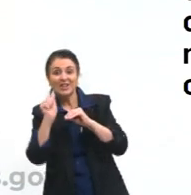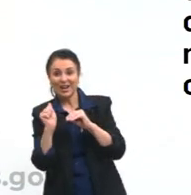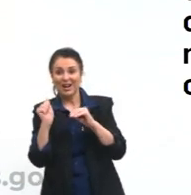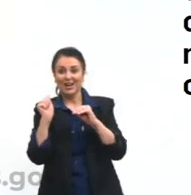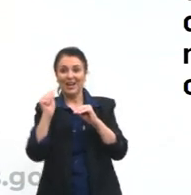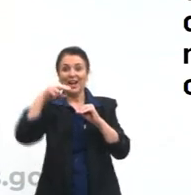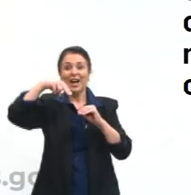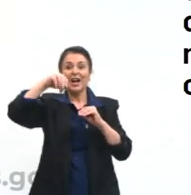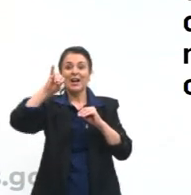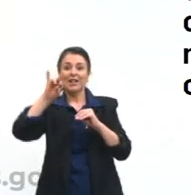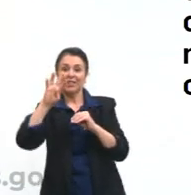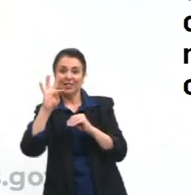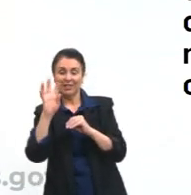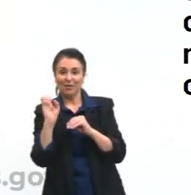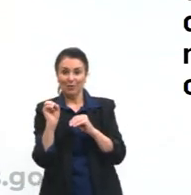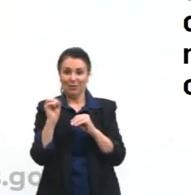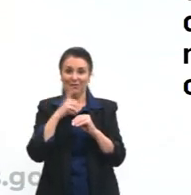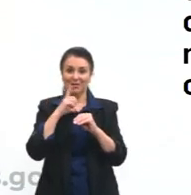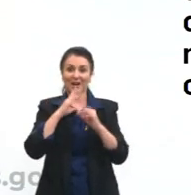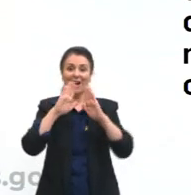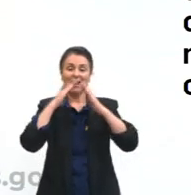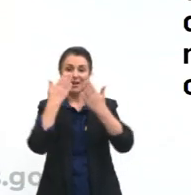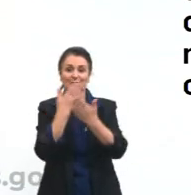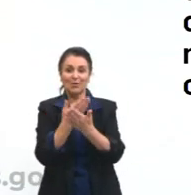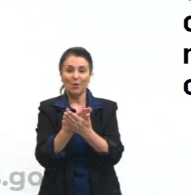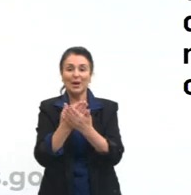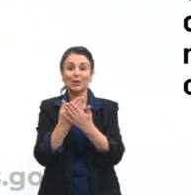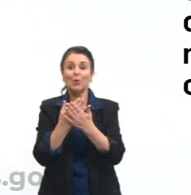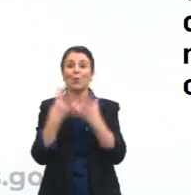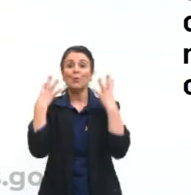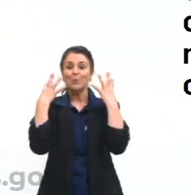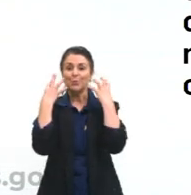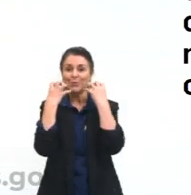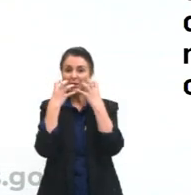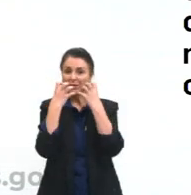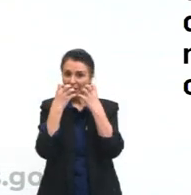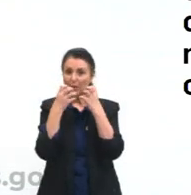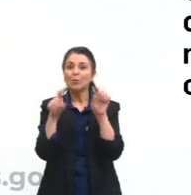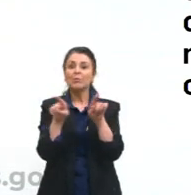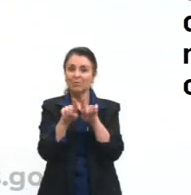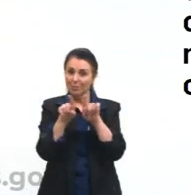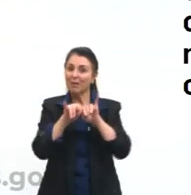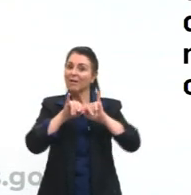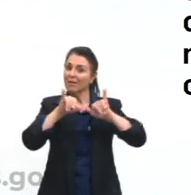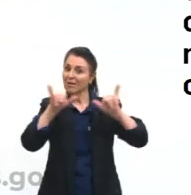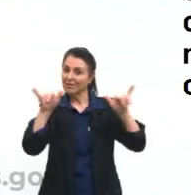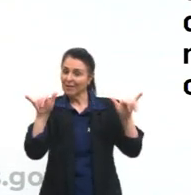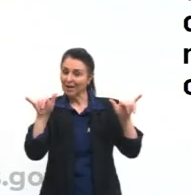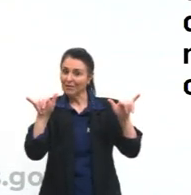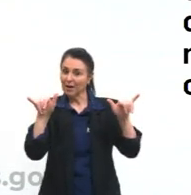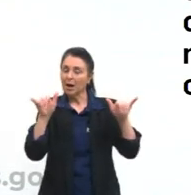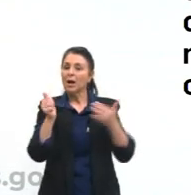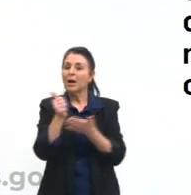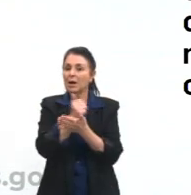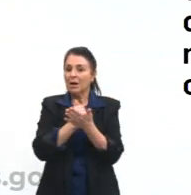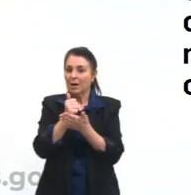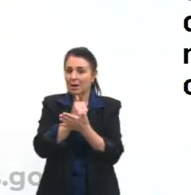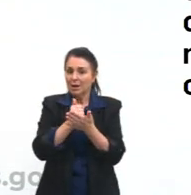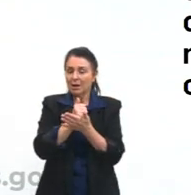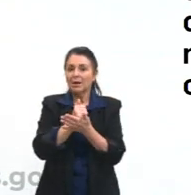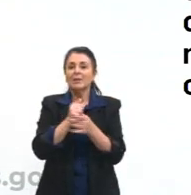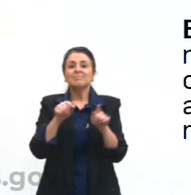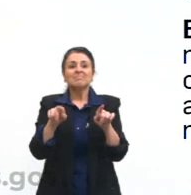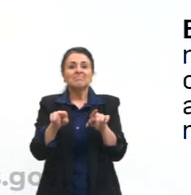o que pregava a escola de milito esse eterno movimento apesar de ser um princípio mas esse